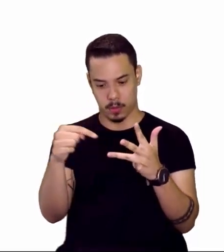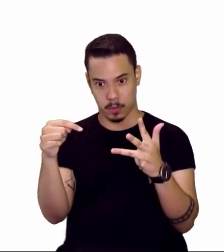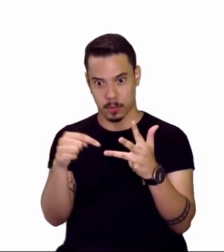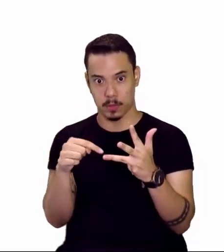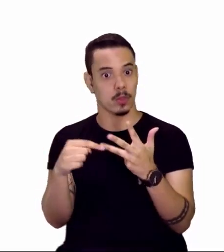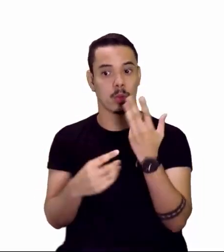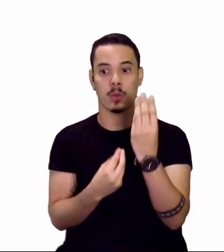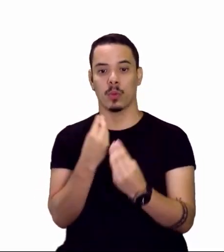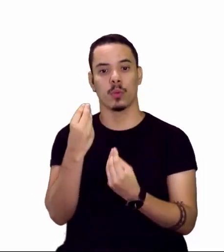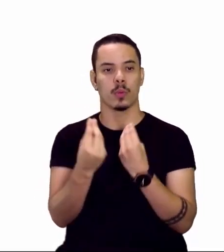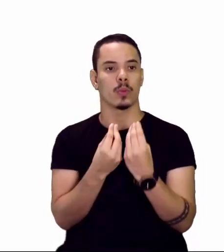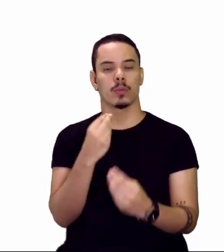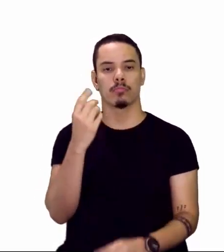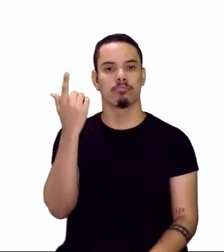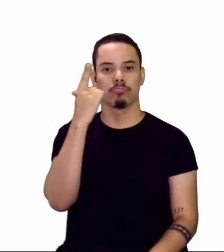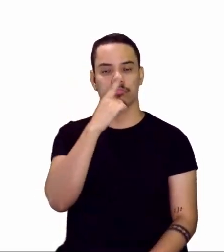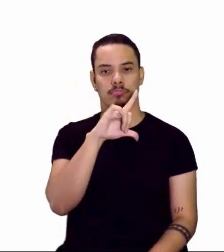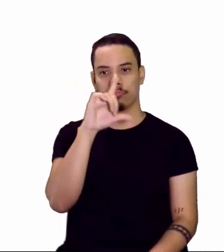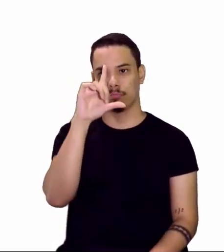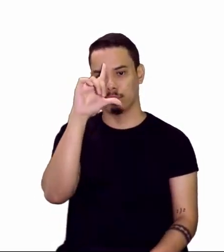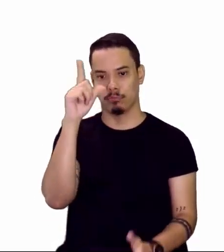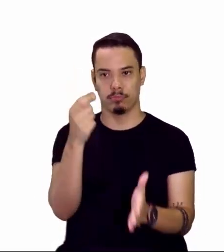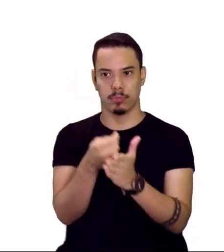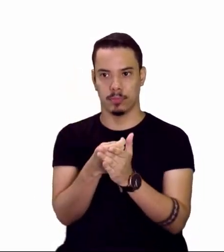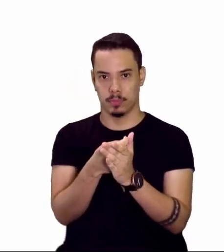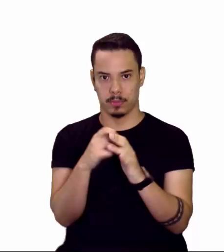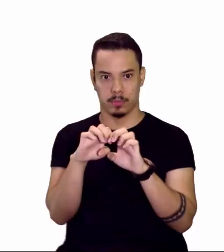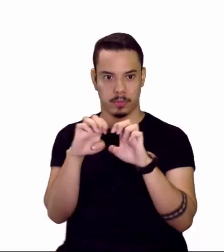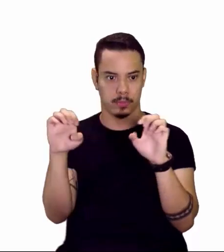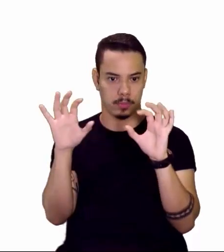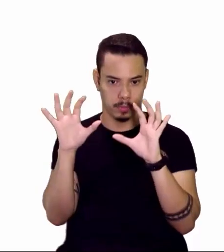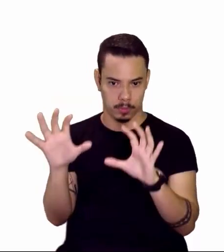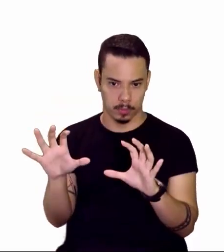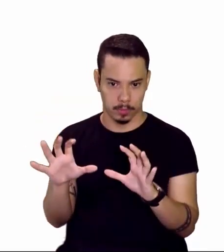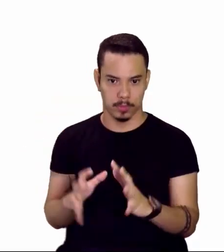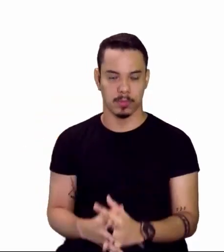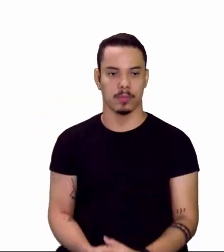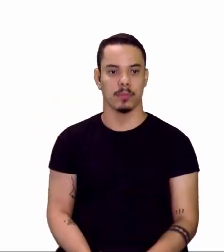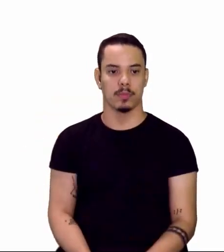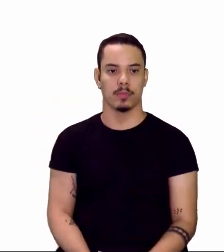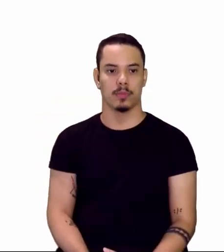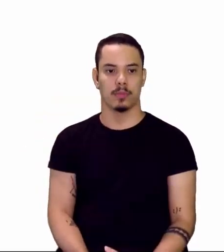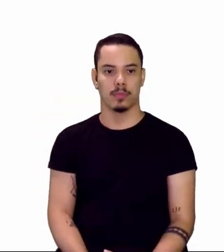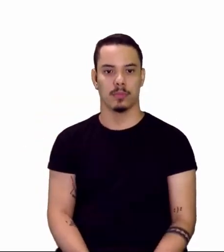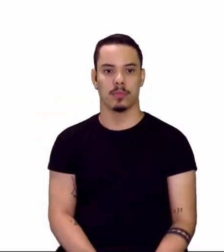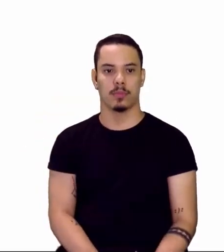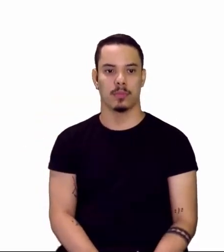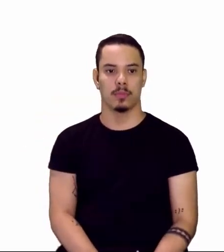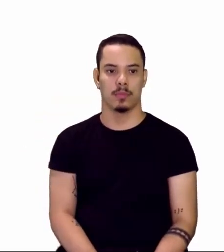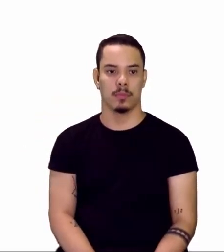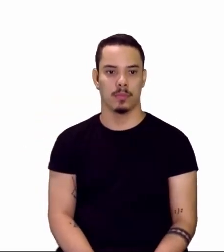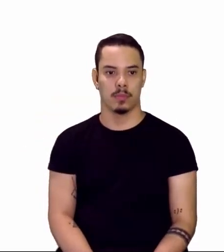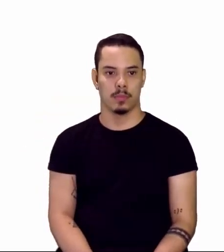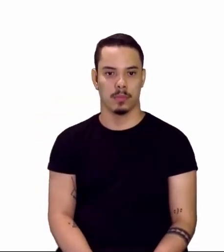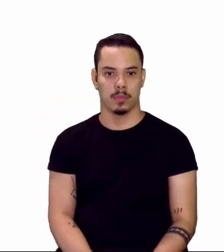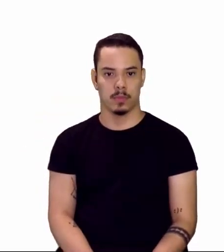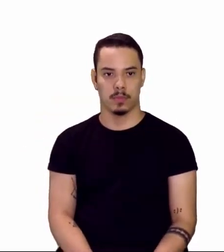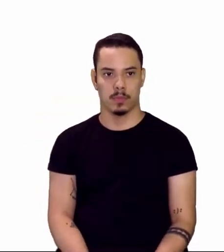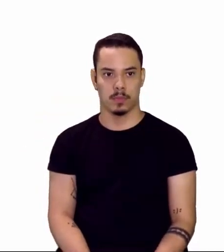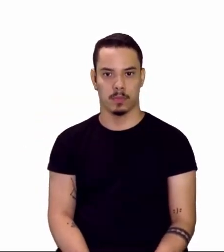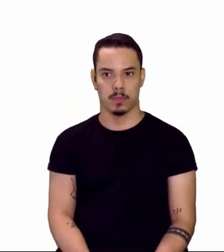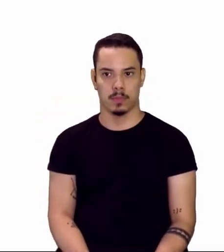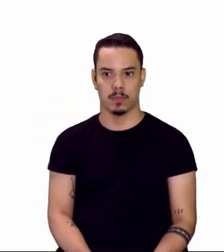foi obtido a estrutura desses compostos, graças à